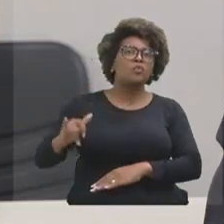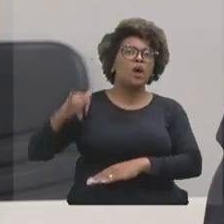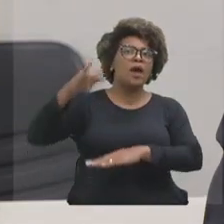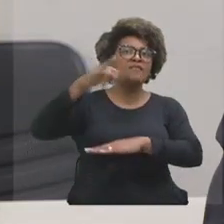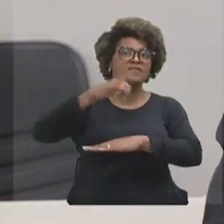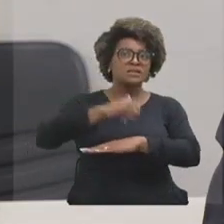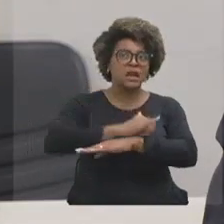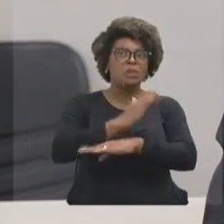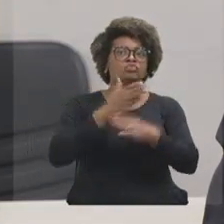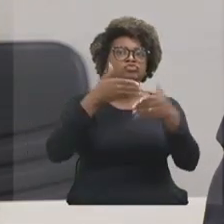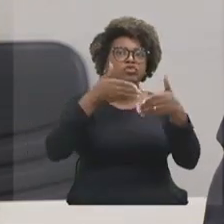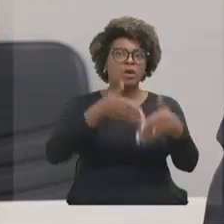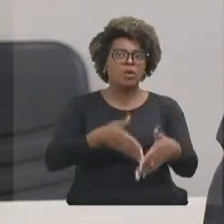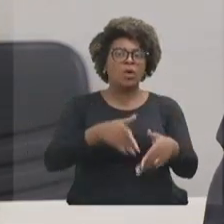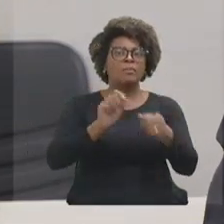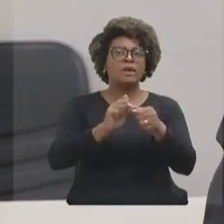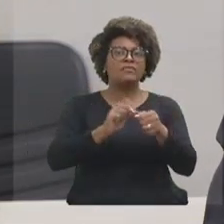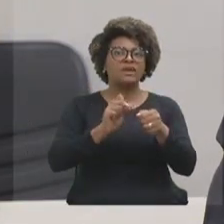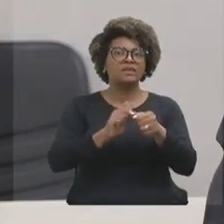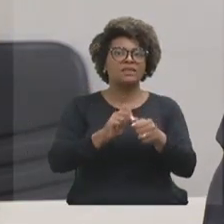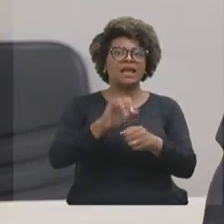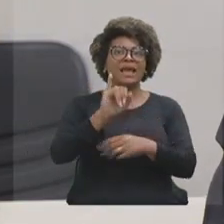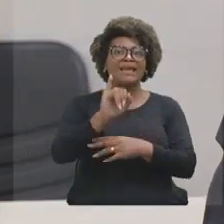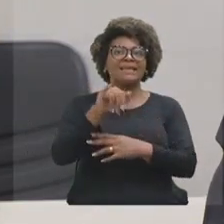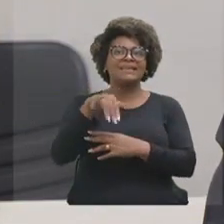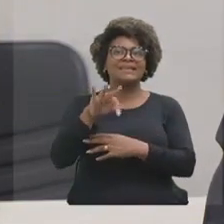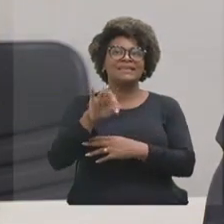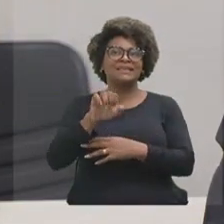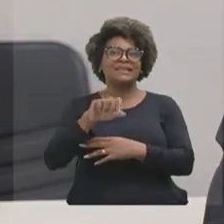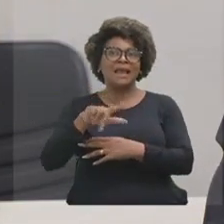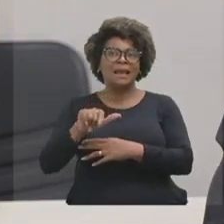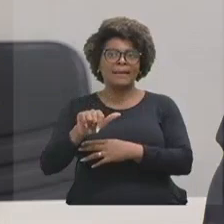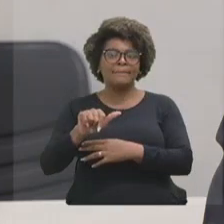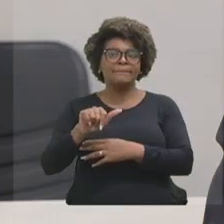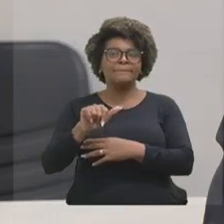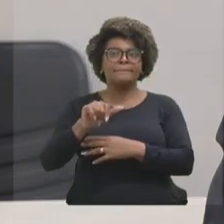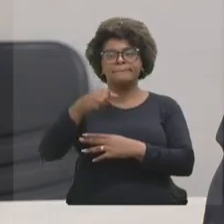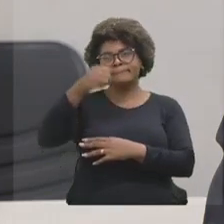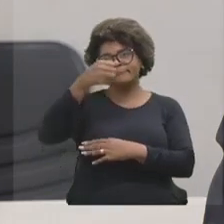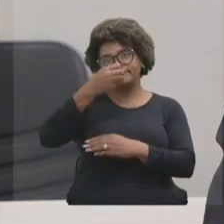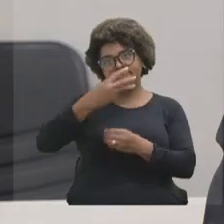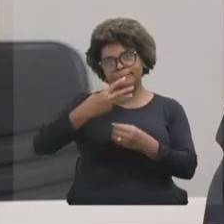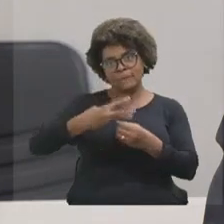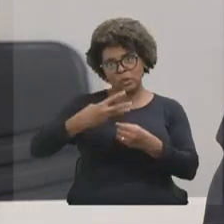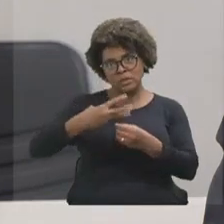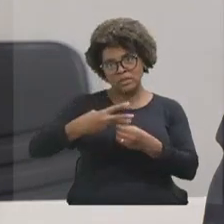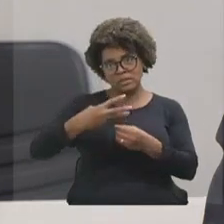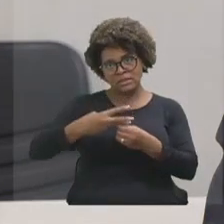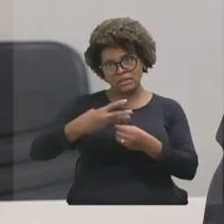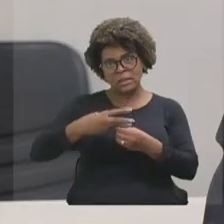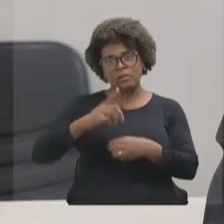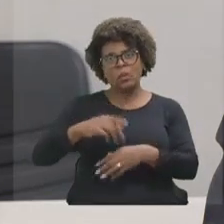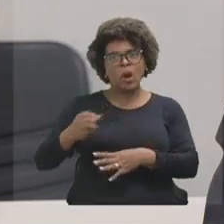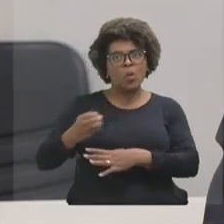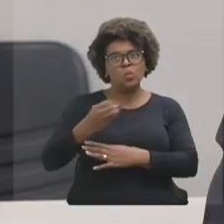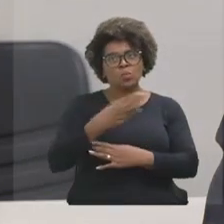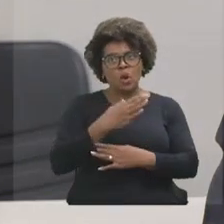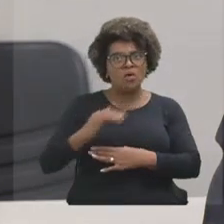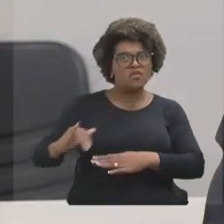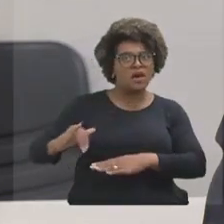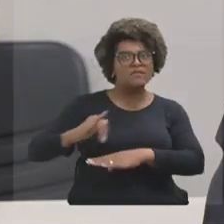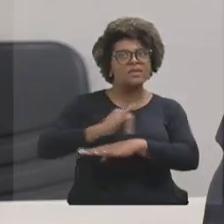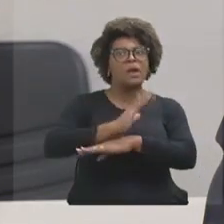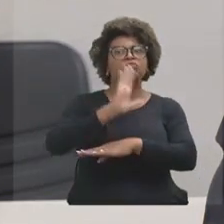transporte intermunicipal e três helicópteros novos que é esse a direita é o nosso novo avião já foram adquiridos